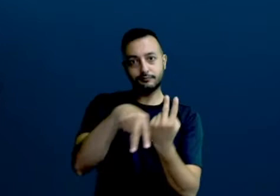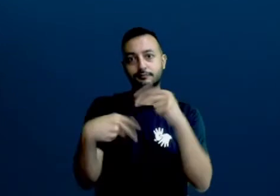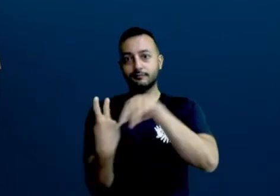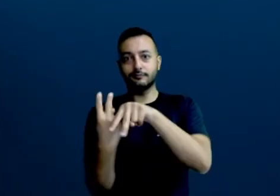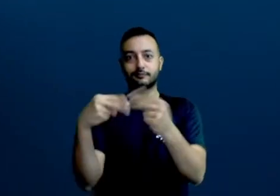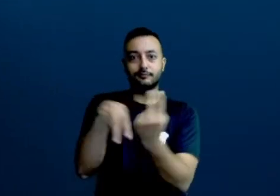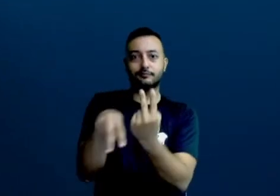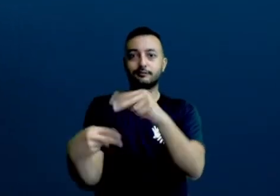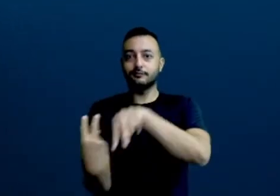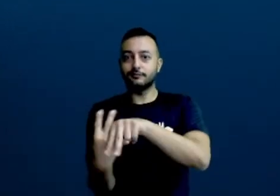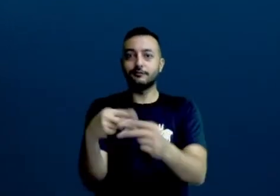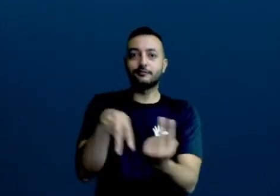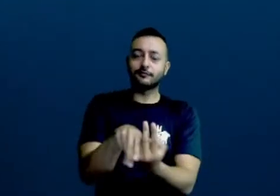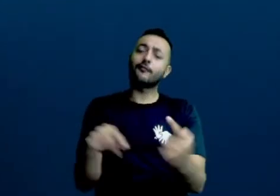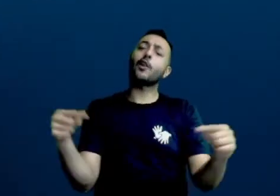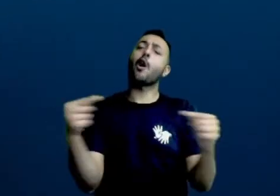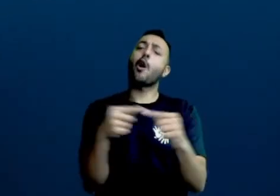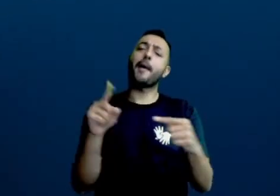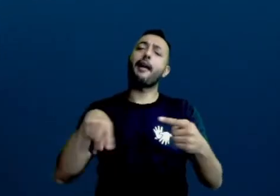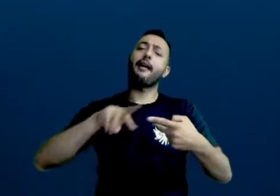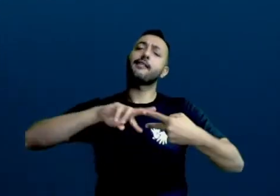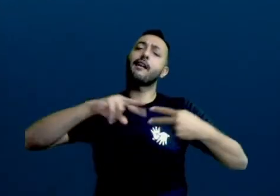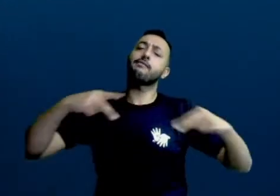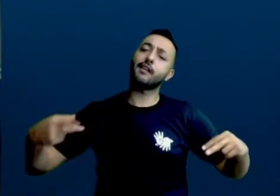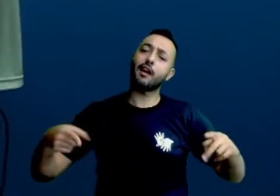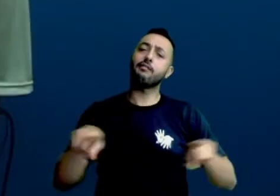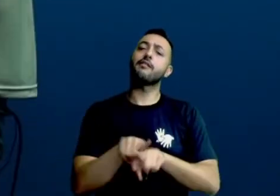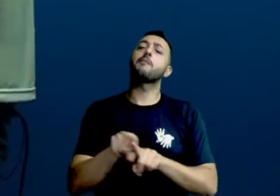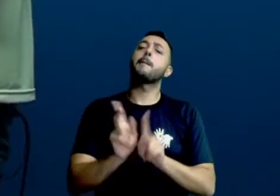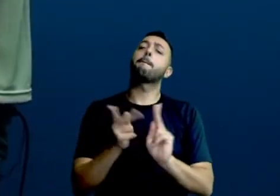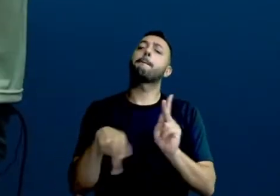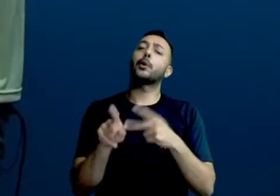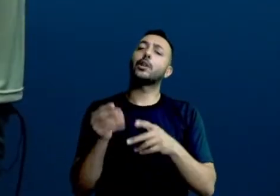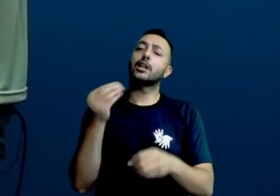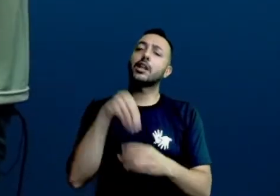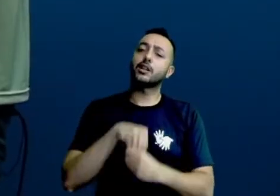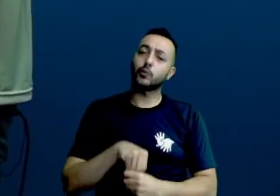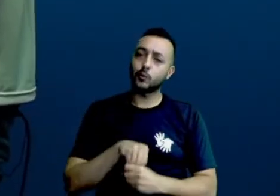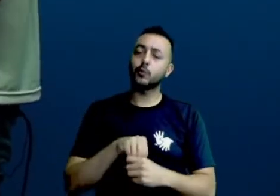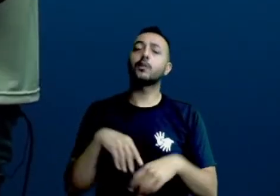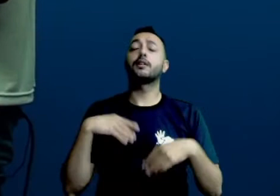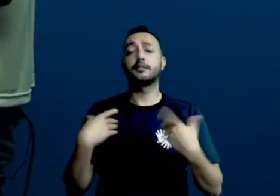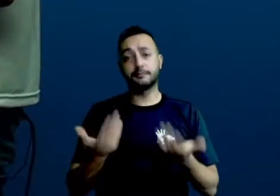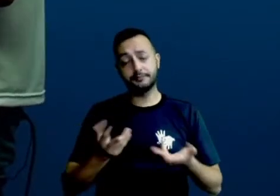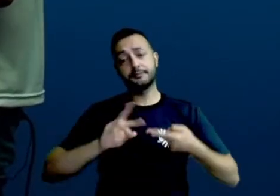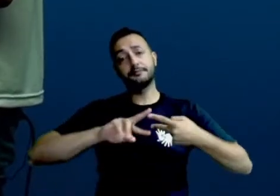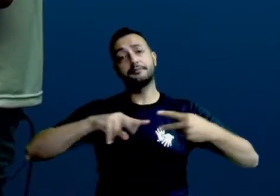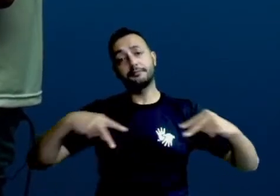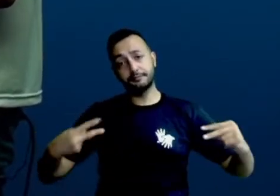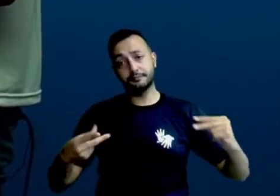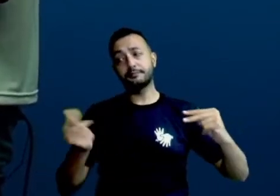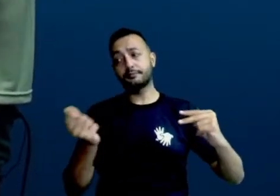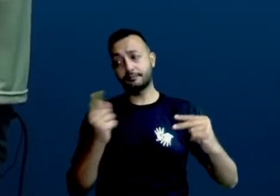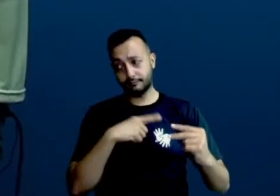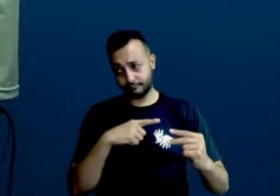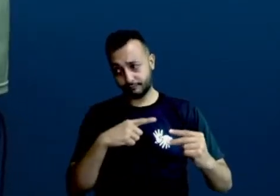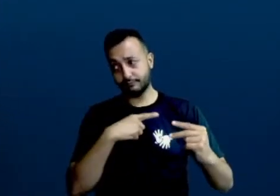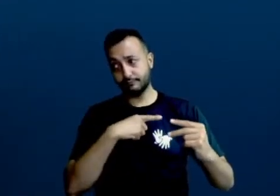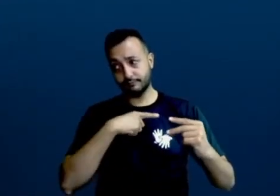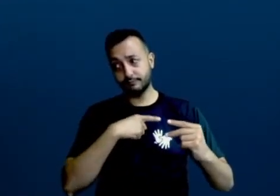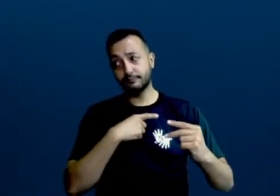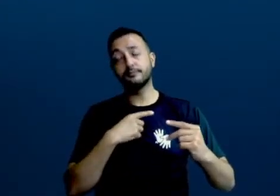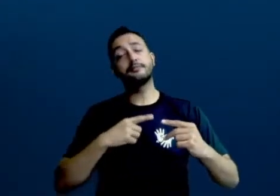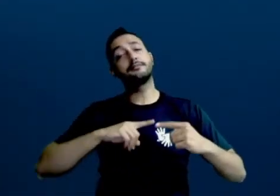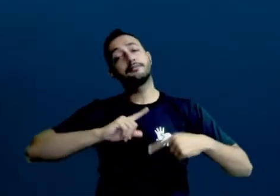por DNA e por algumas outras proteínas Tá certo e esse DNA ele vai apresentar